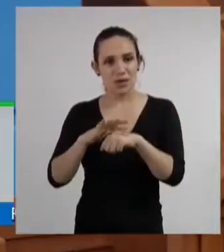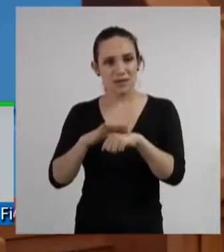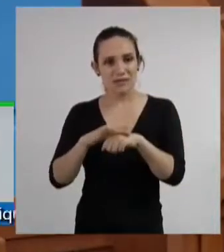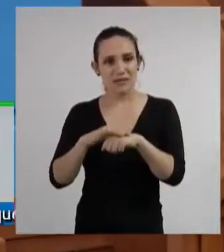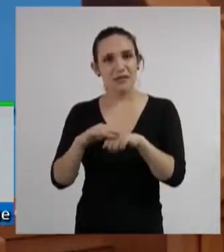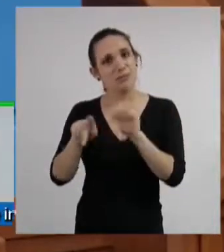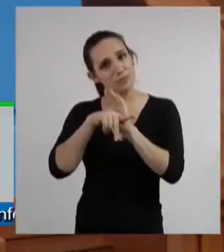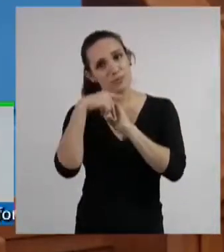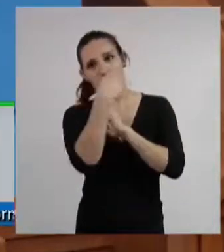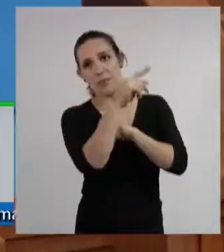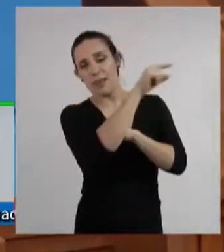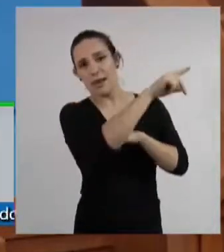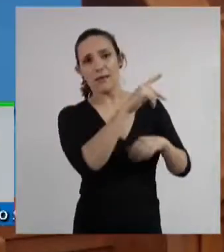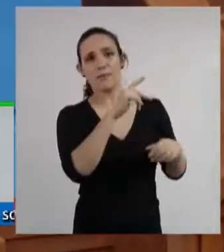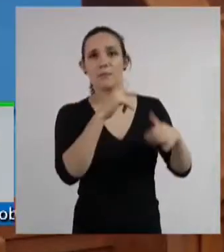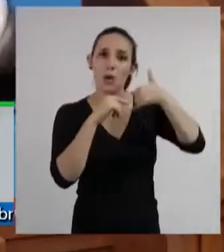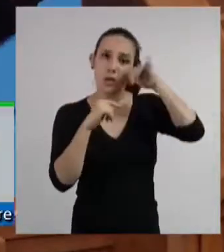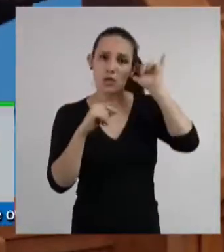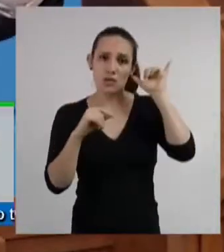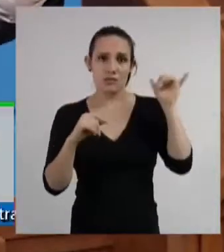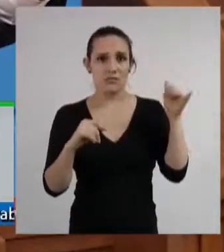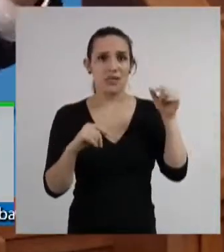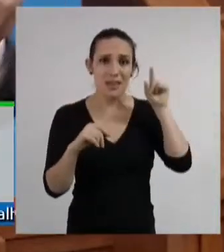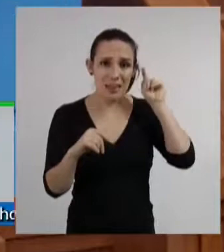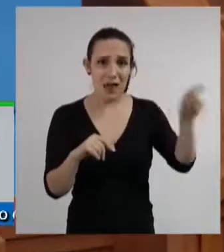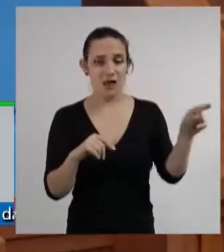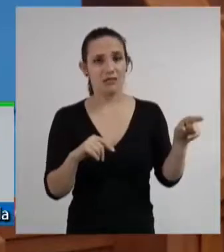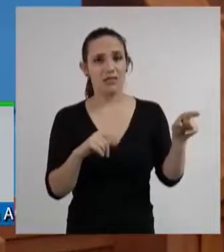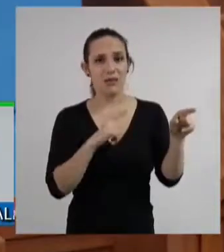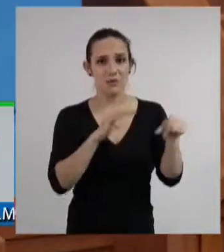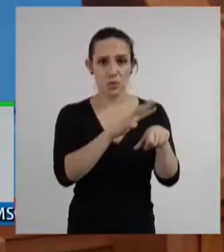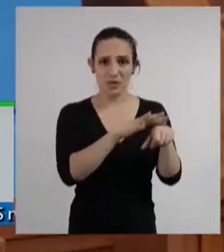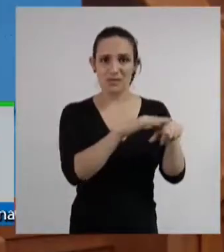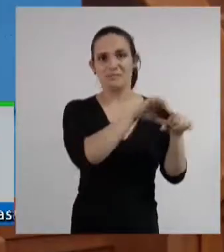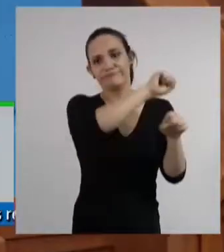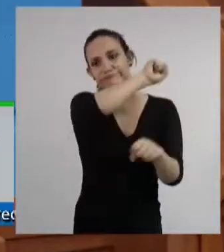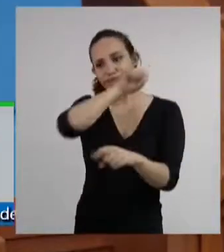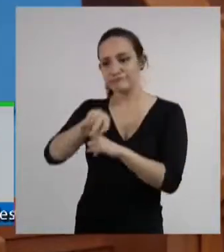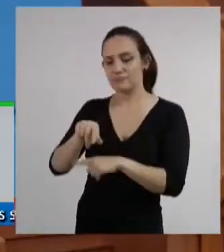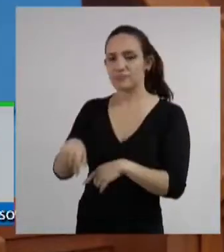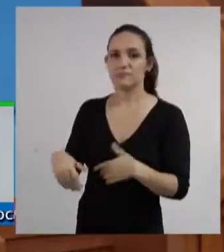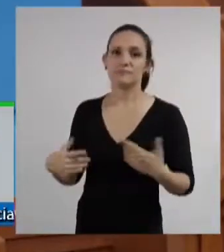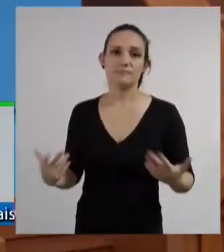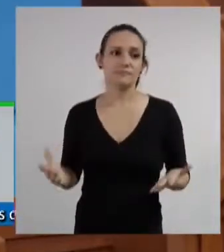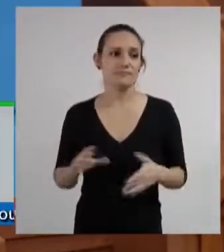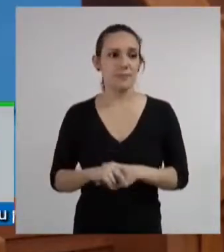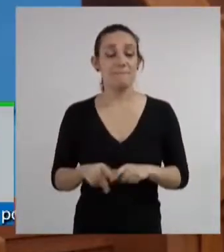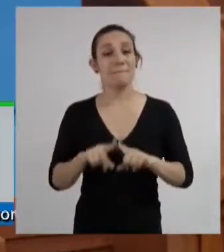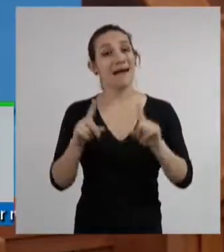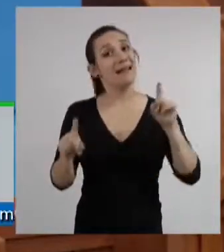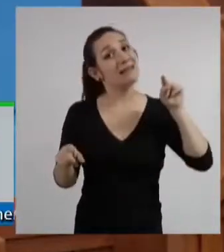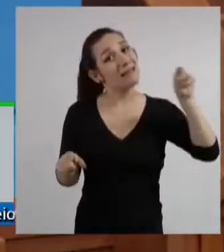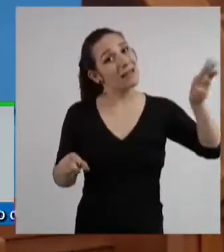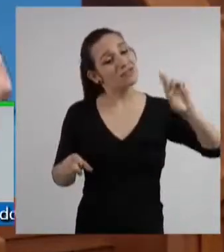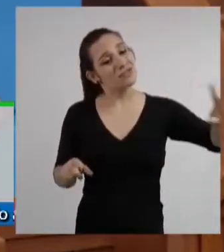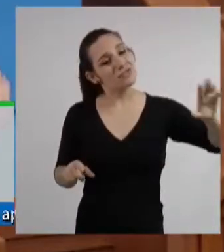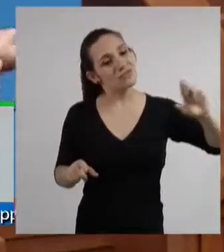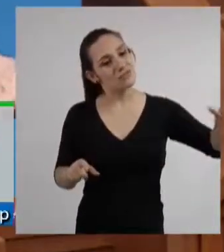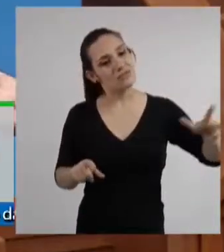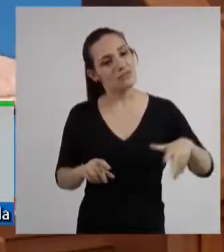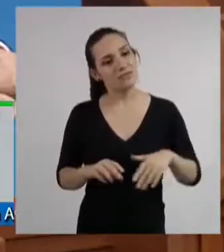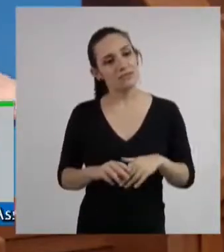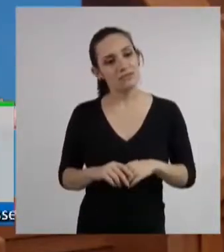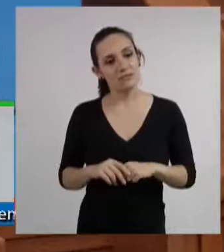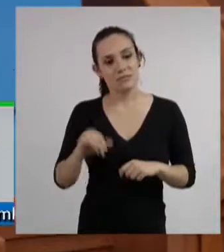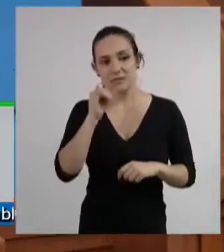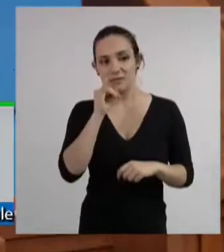gado afetado? Do Paraguai. Mas só que lá é diferente daqui. Lá é igual a pata. Ela bota o